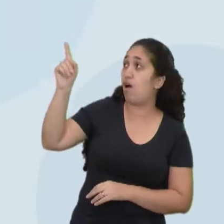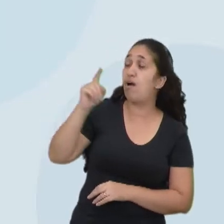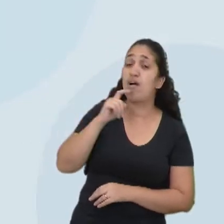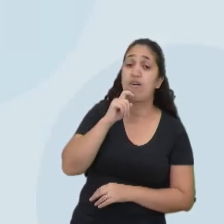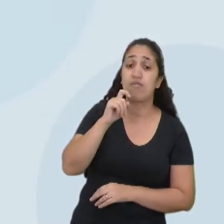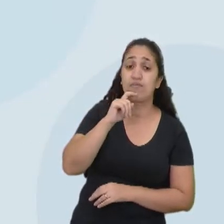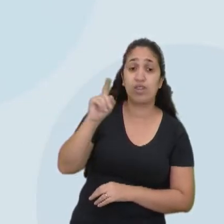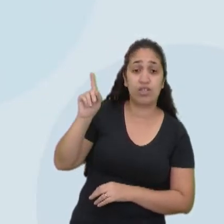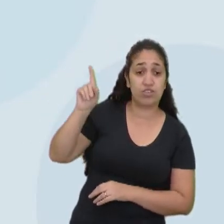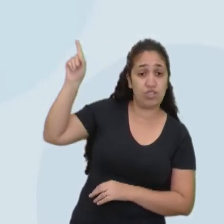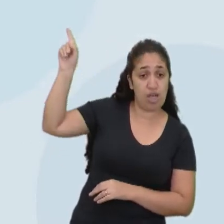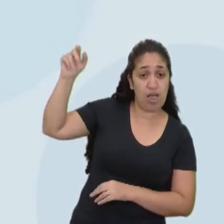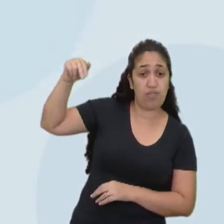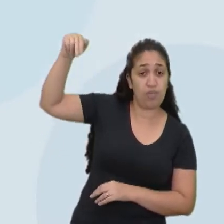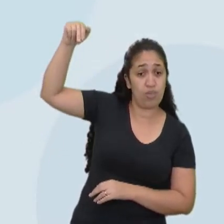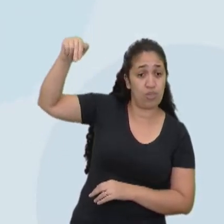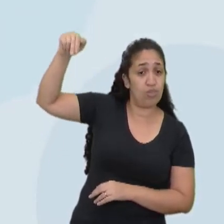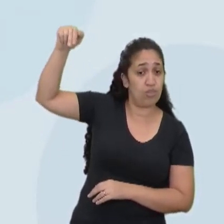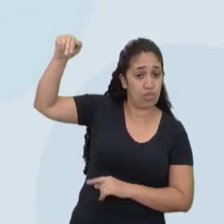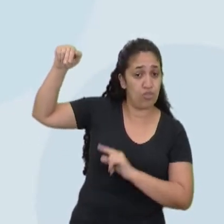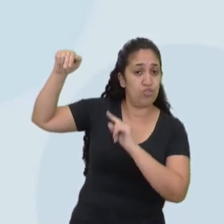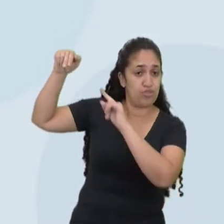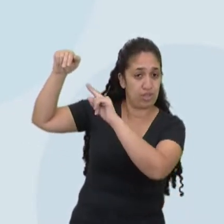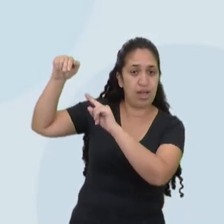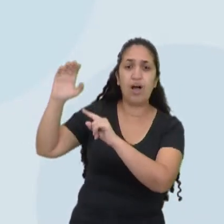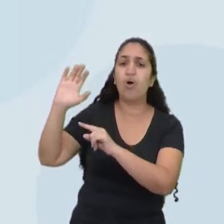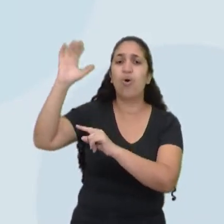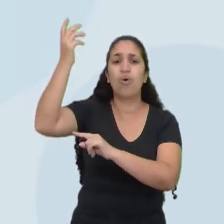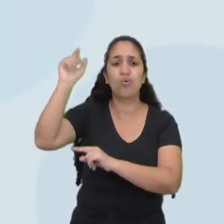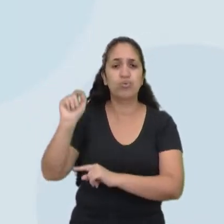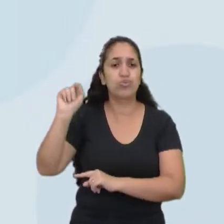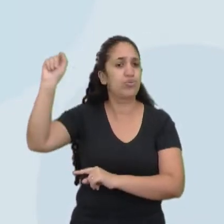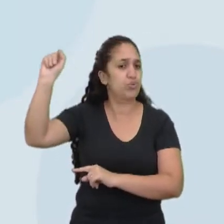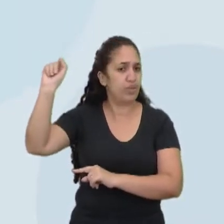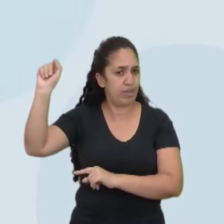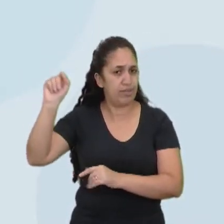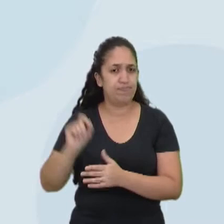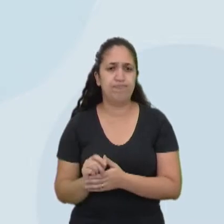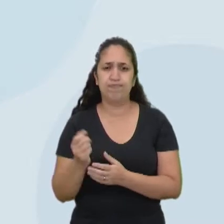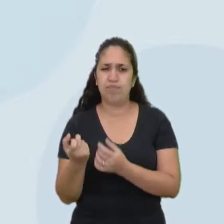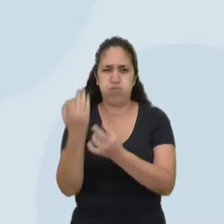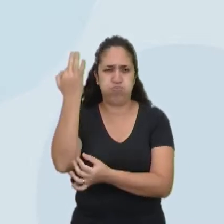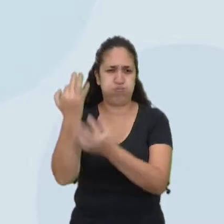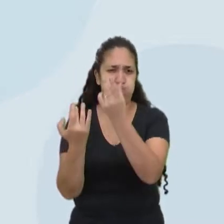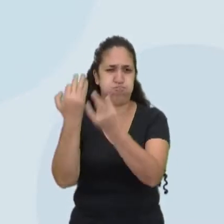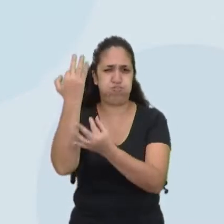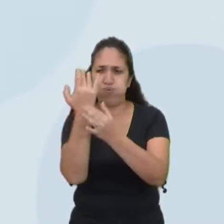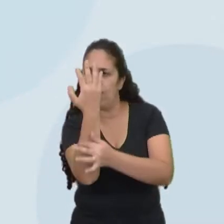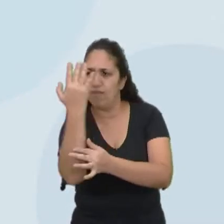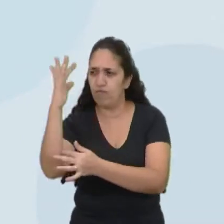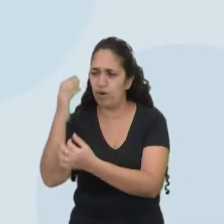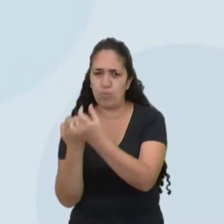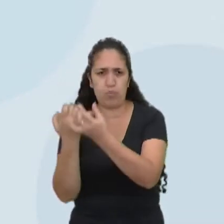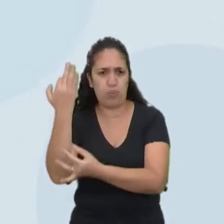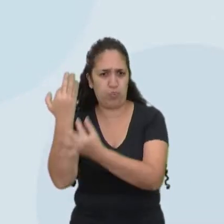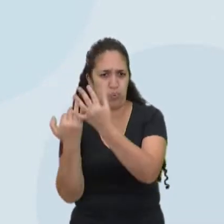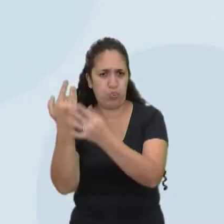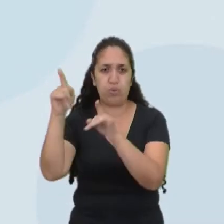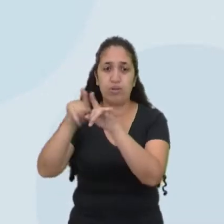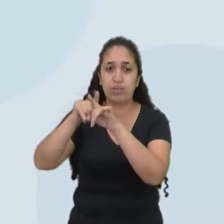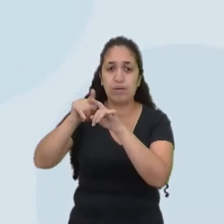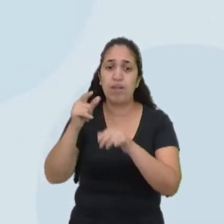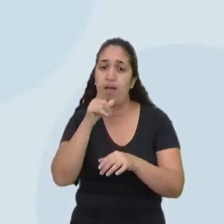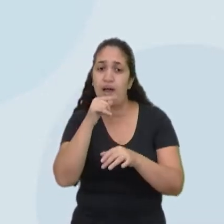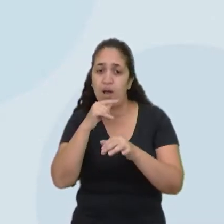região norte, e aí nós temos aí o que acontece mais na região norte: incêndios florestais e